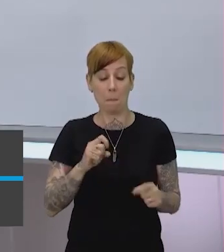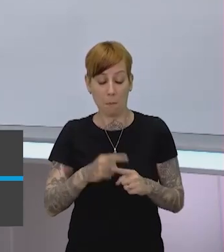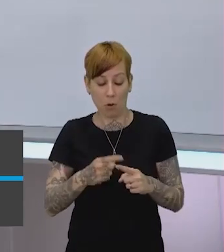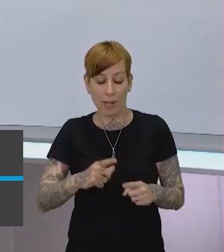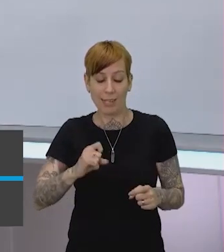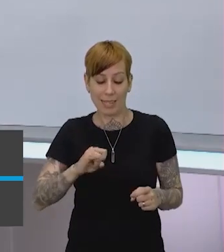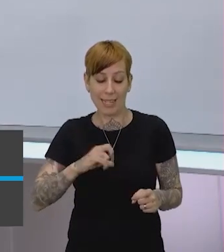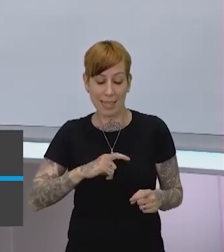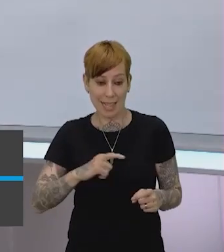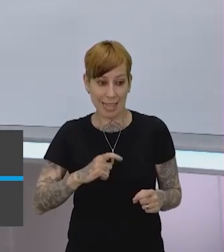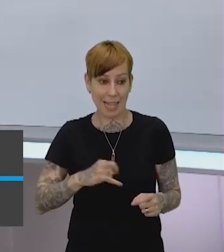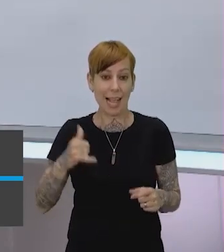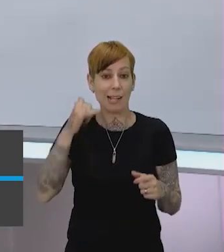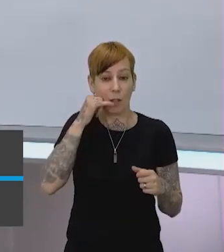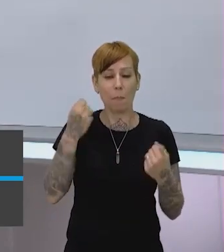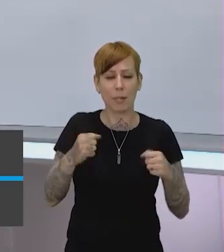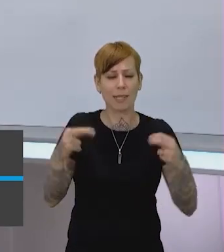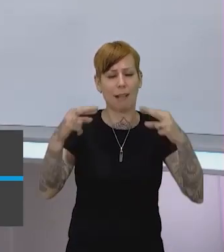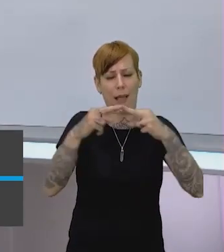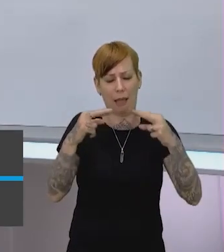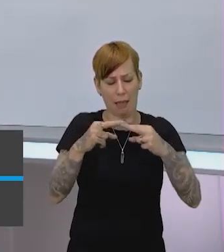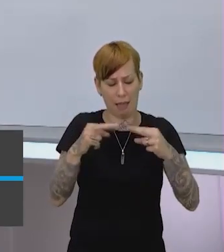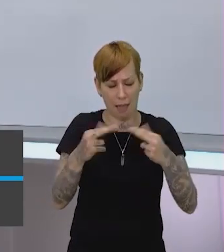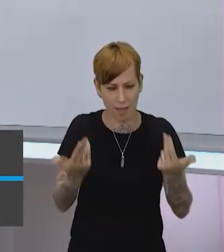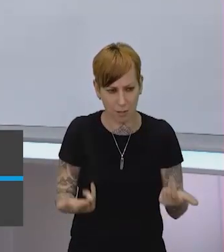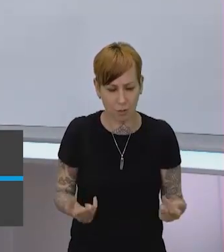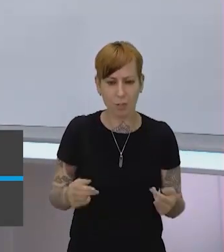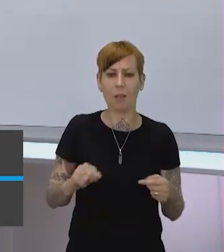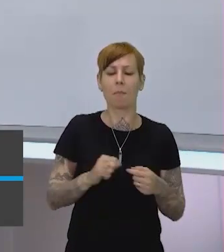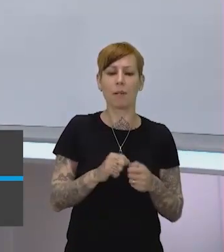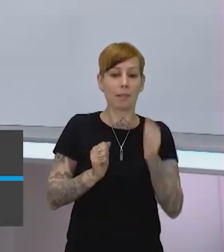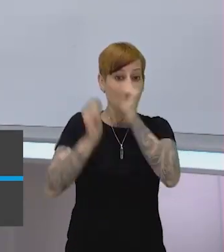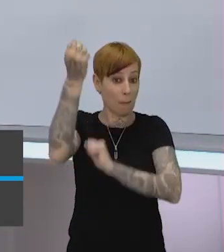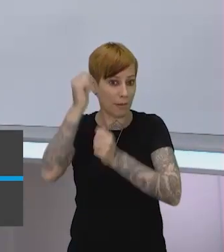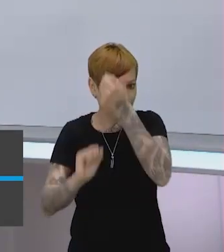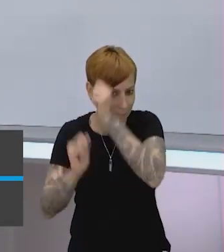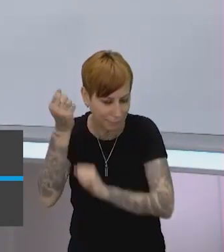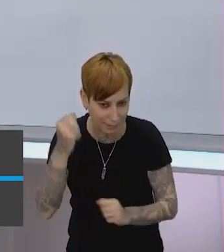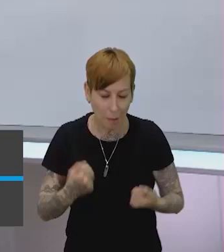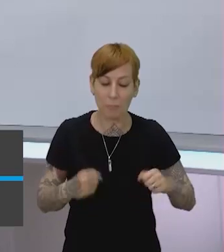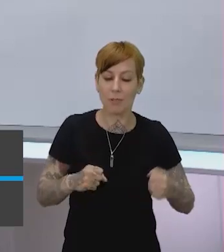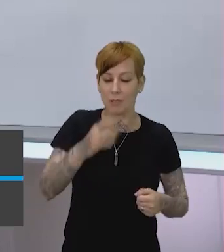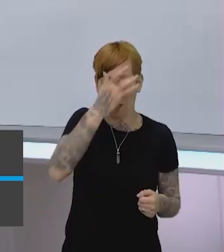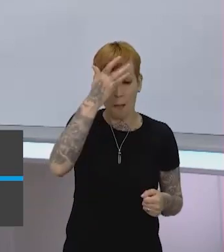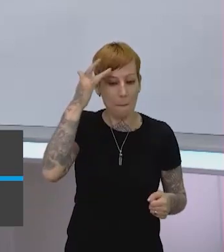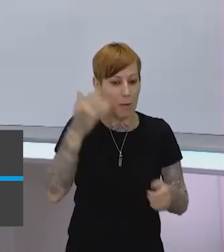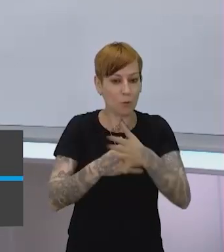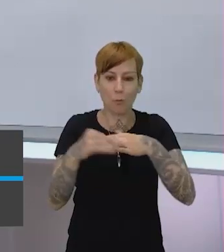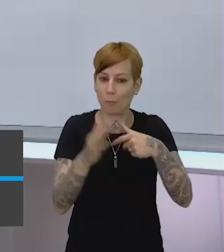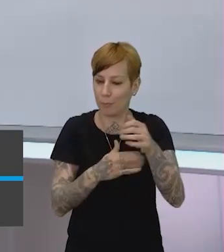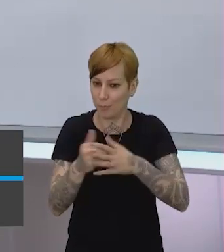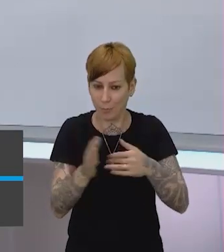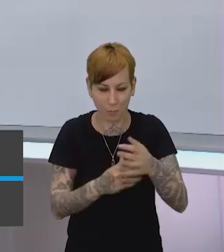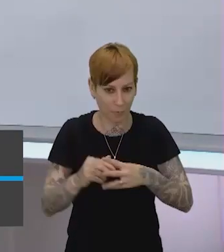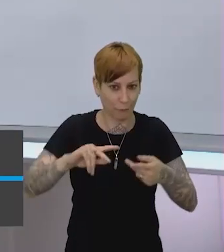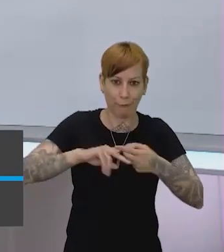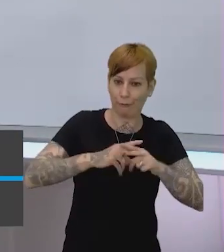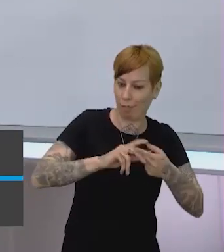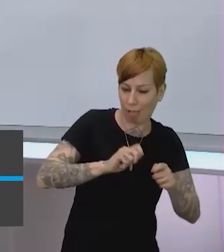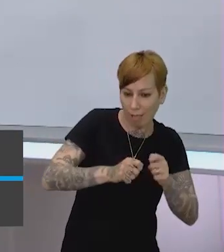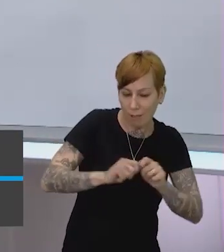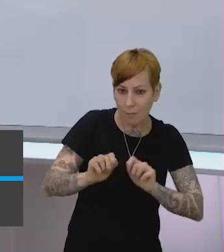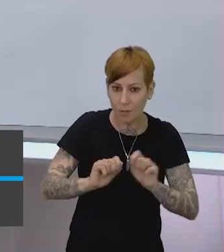uma companhia de telefone que opera o celular, tem que ter técnicos que mexem naquela maquininha de celular, tem que ter pessoas